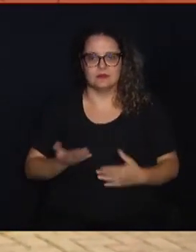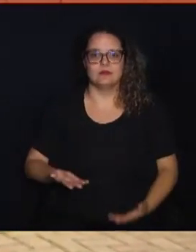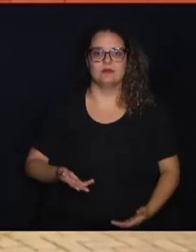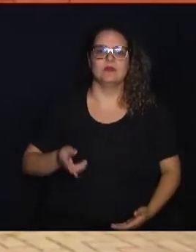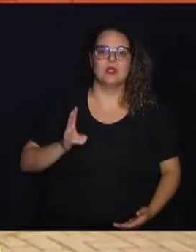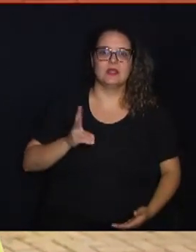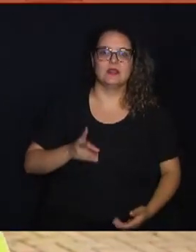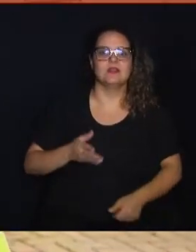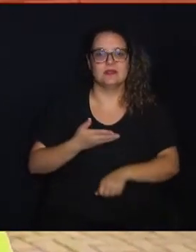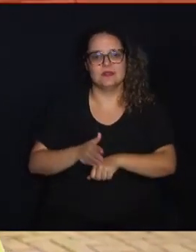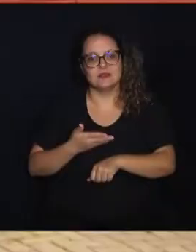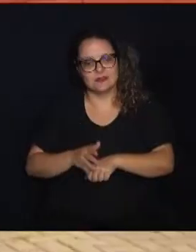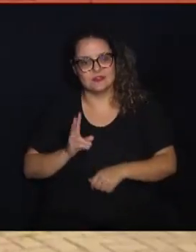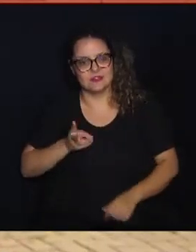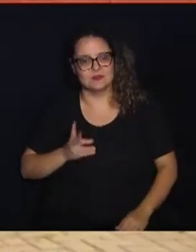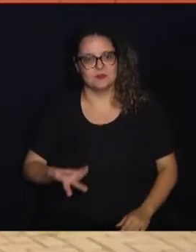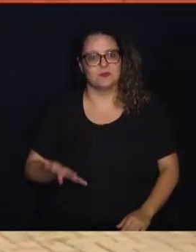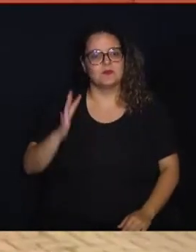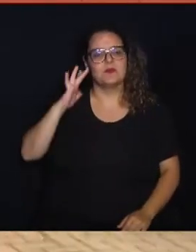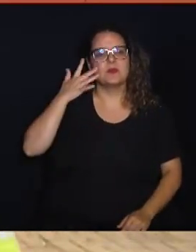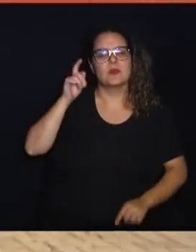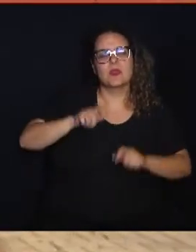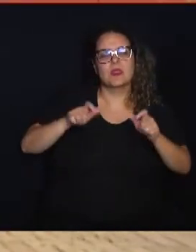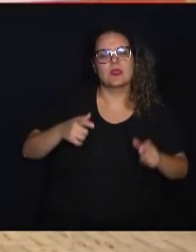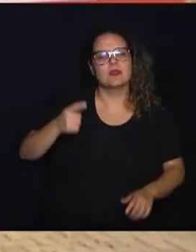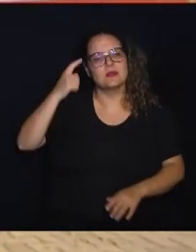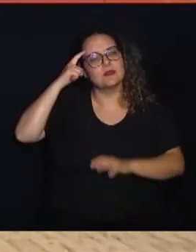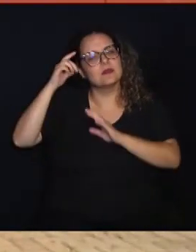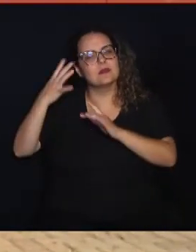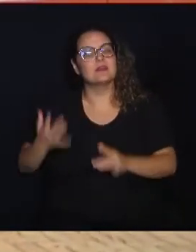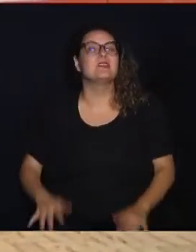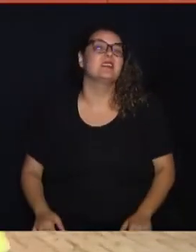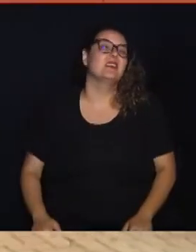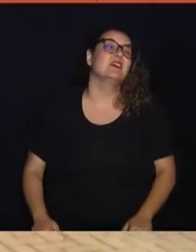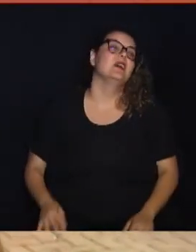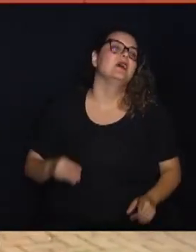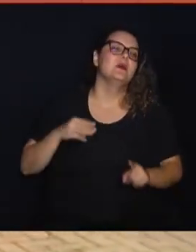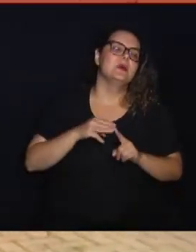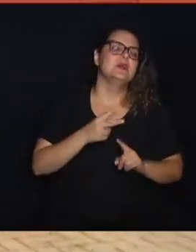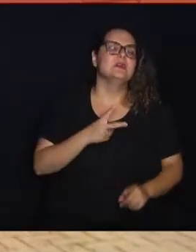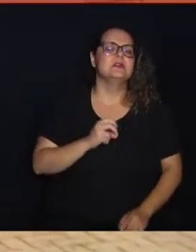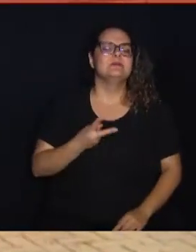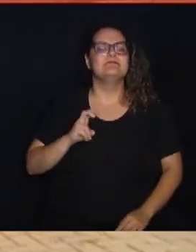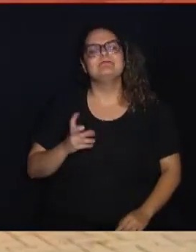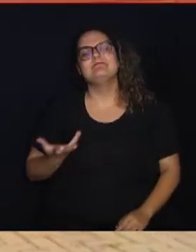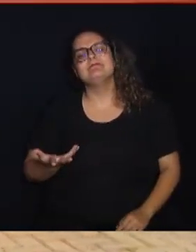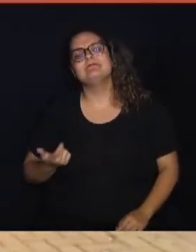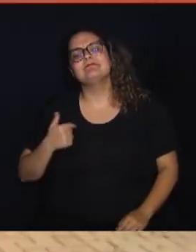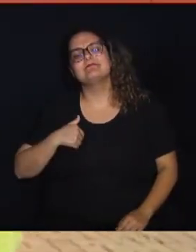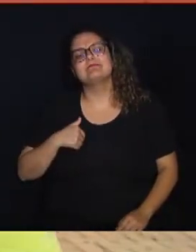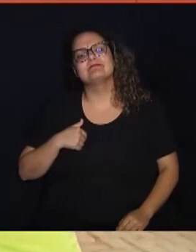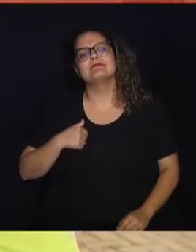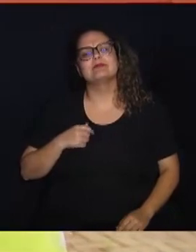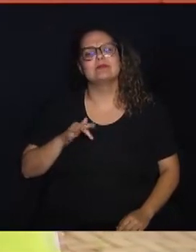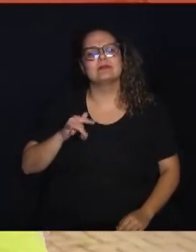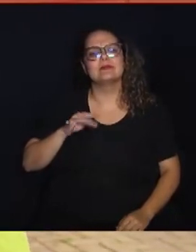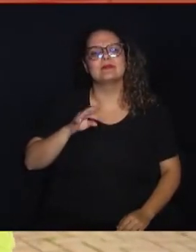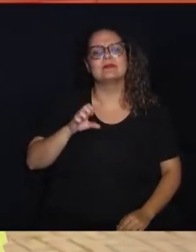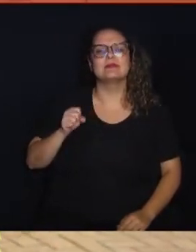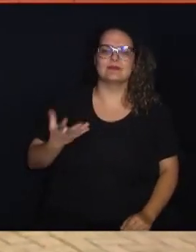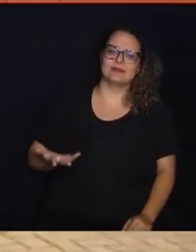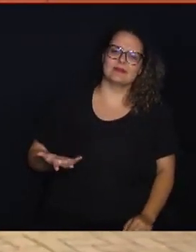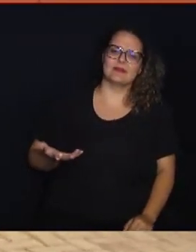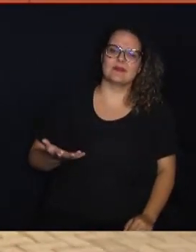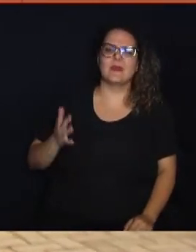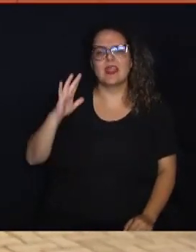pratico frequentemente. O que você acha desse pessoal que pensa assim, poxa, meta para 2025, vou ser fitness? Eu acho